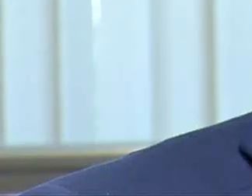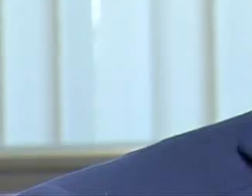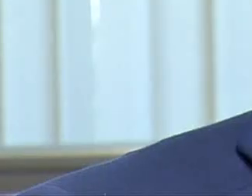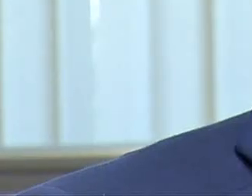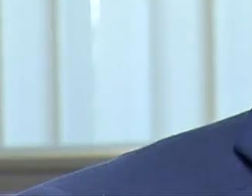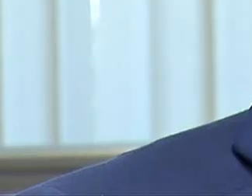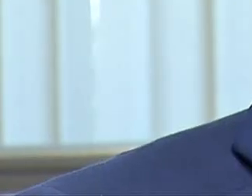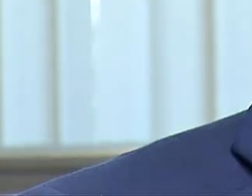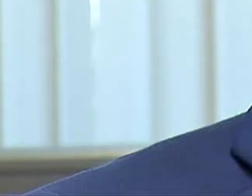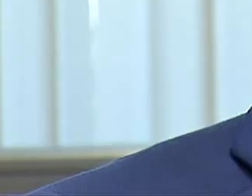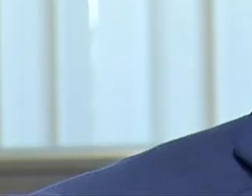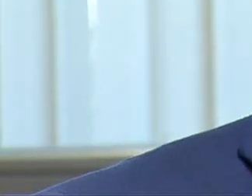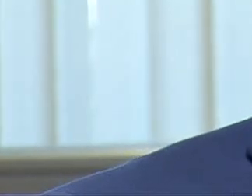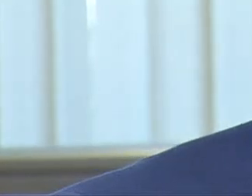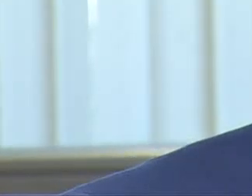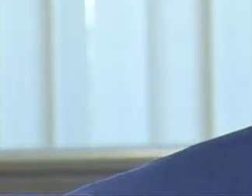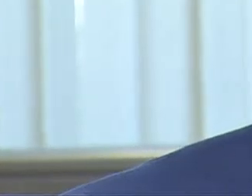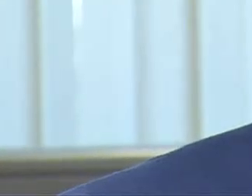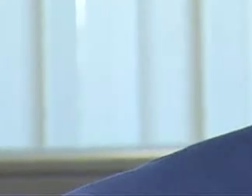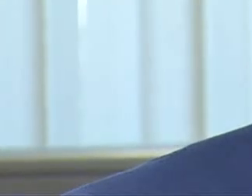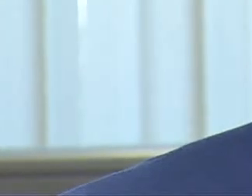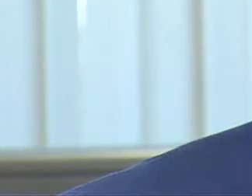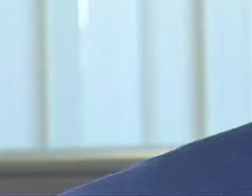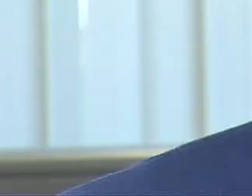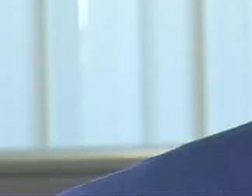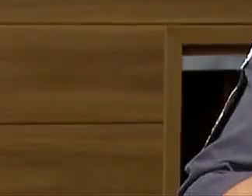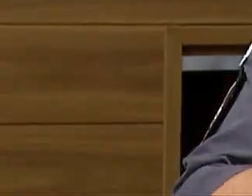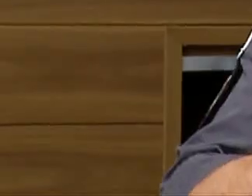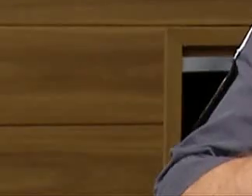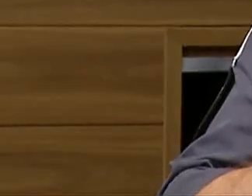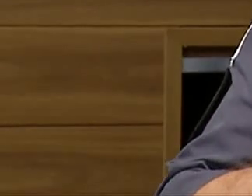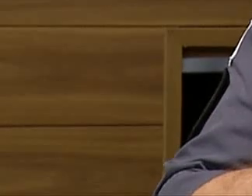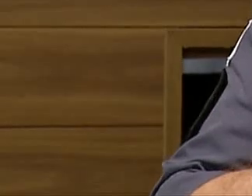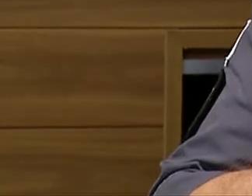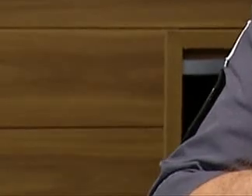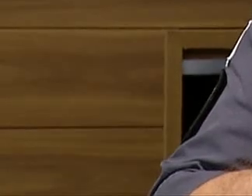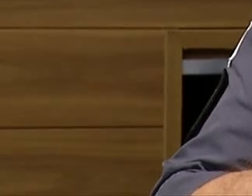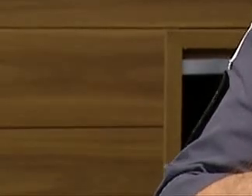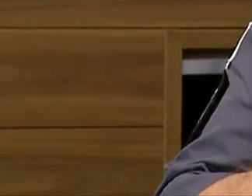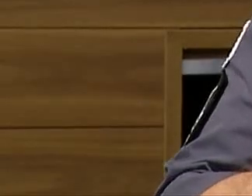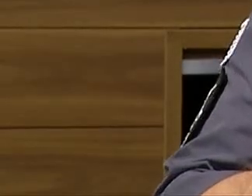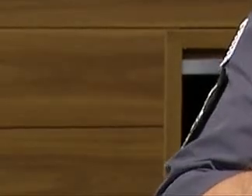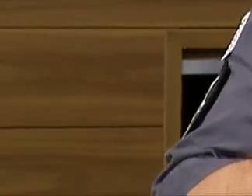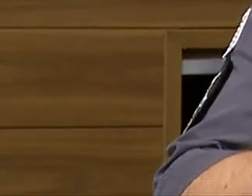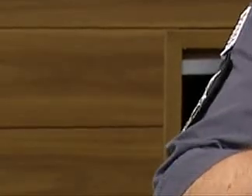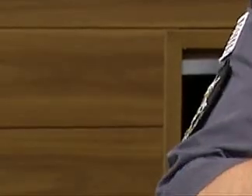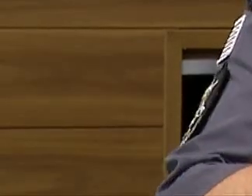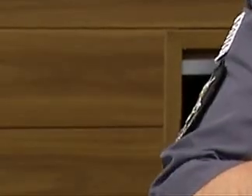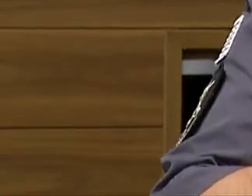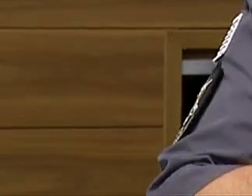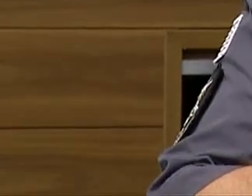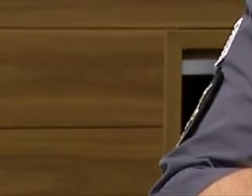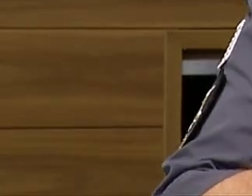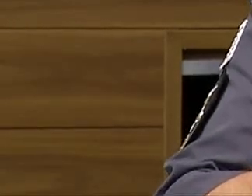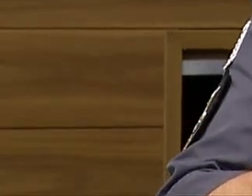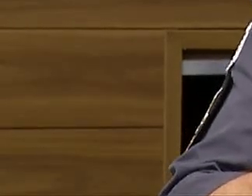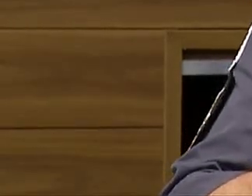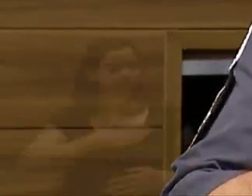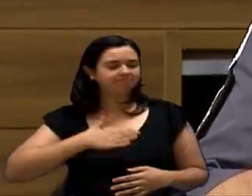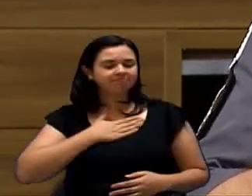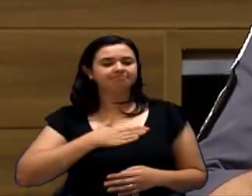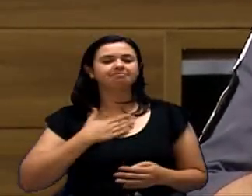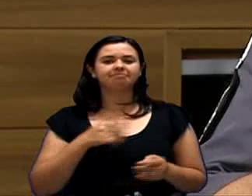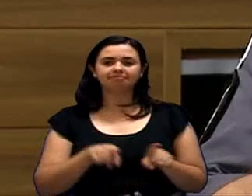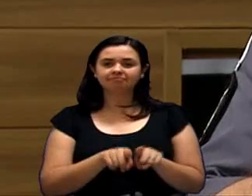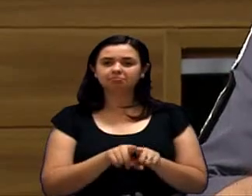todos os presentes, agradecendo o apoio e o reconhecimento. Este é mais um ato que eu participo,